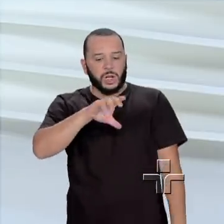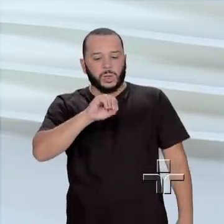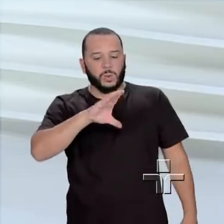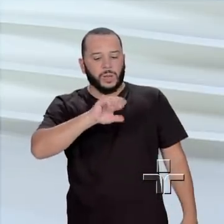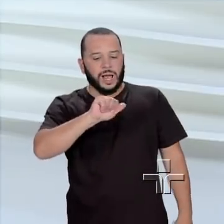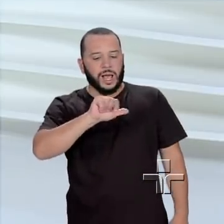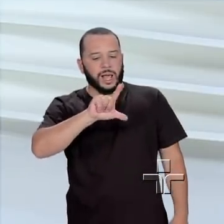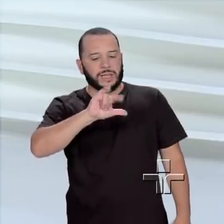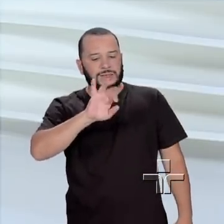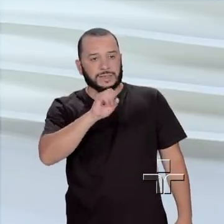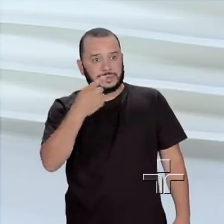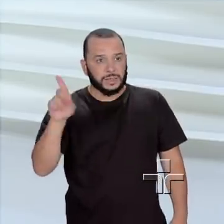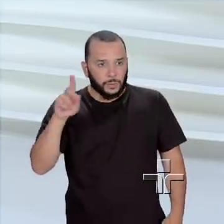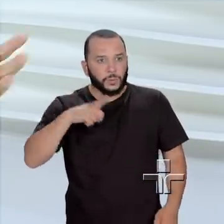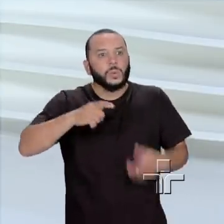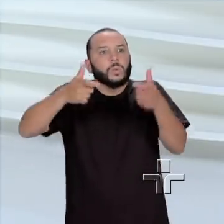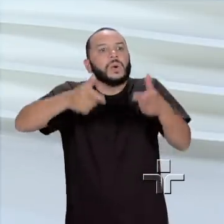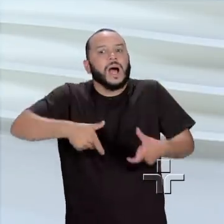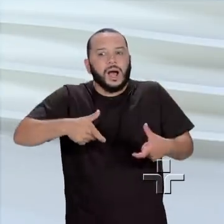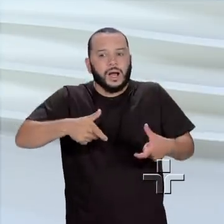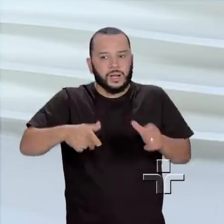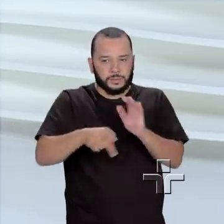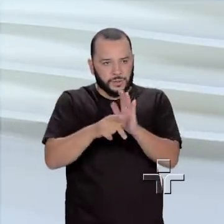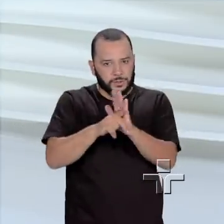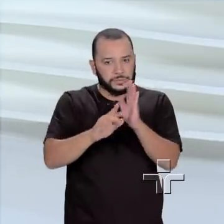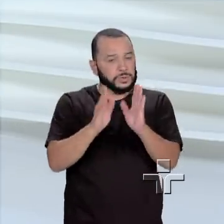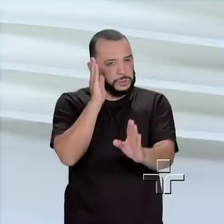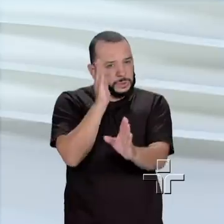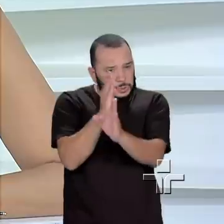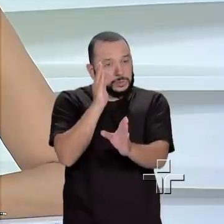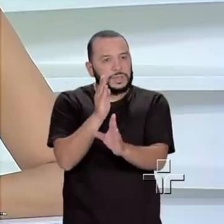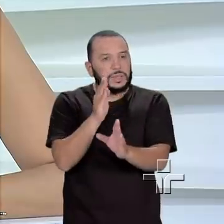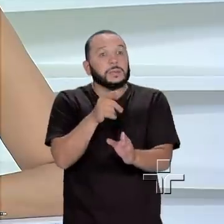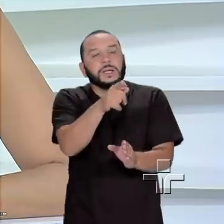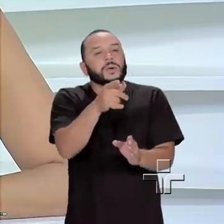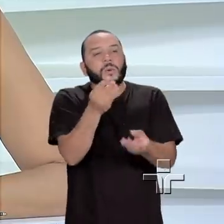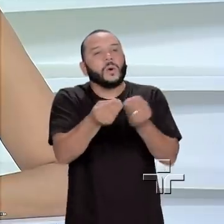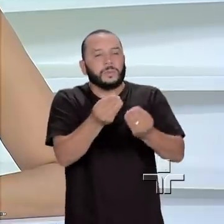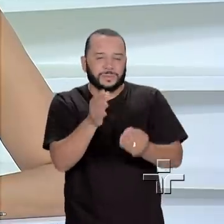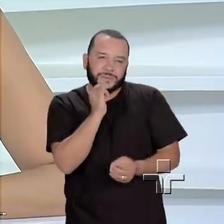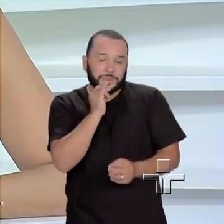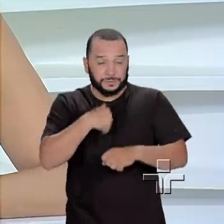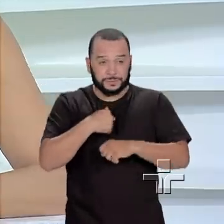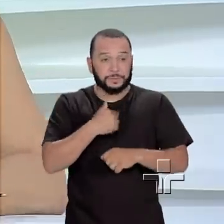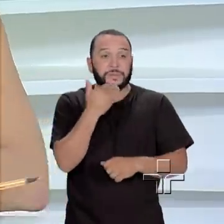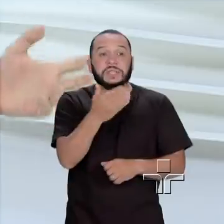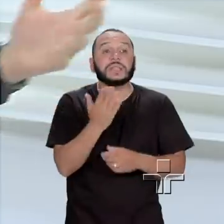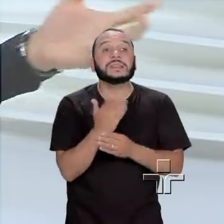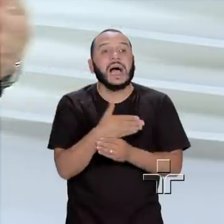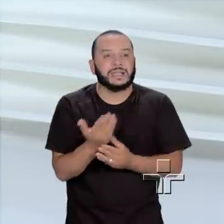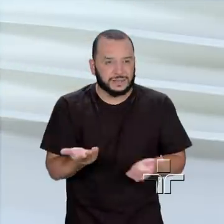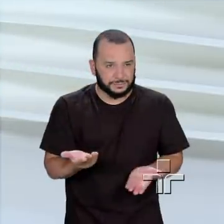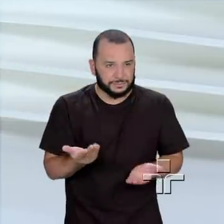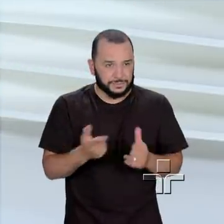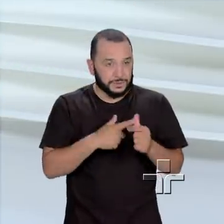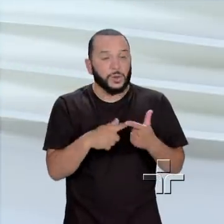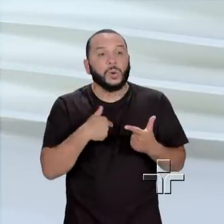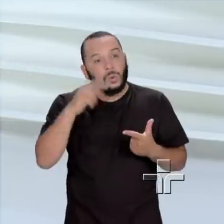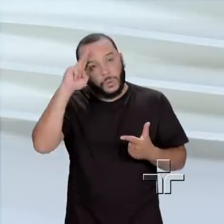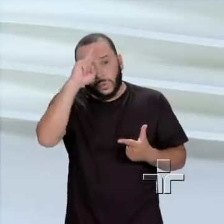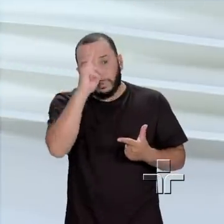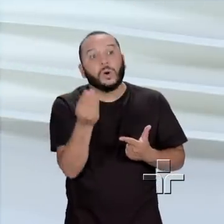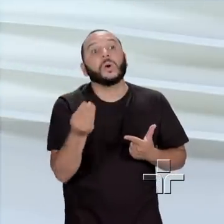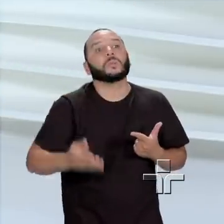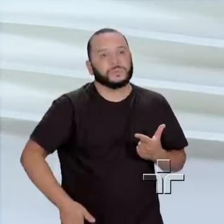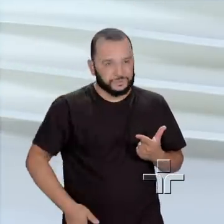no pininho e desliga ele, como é que você pede um táxi? Como é que você pede um carro qualquer? Como é que você vai ter um serviço que é prestado